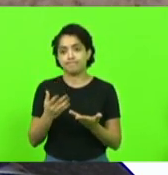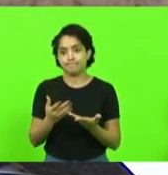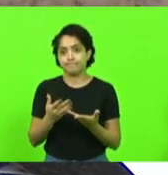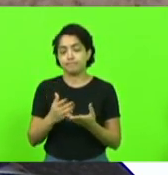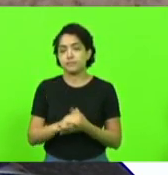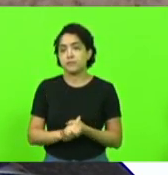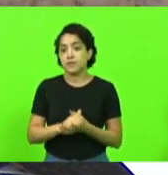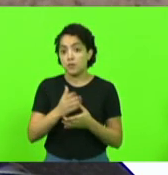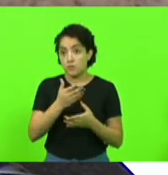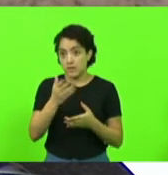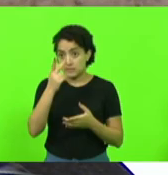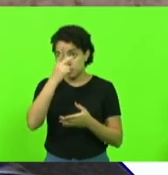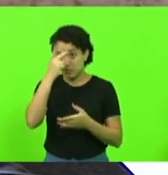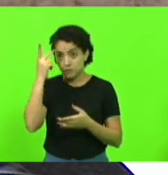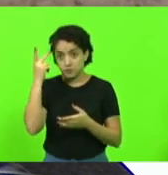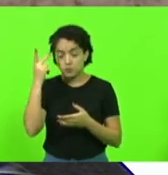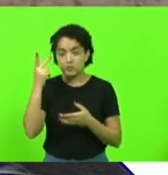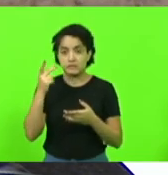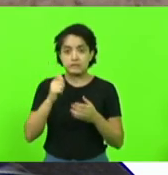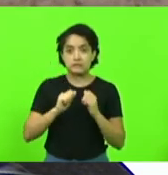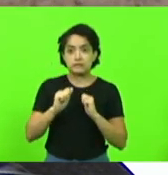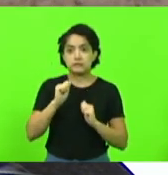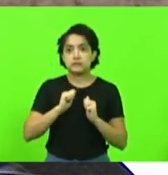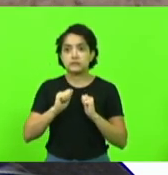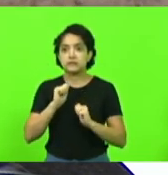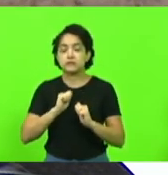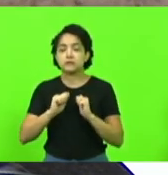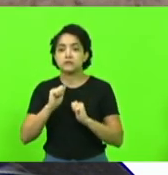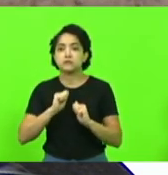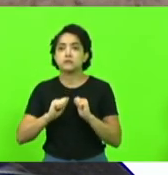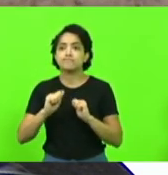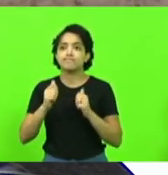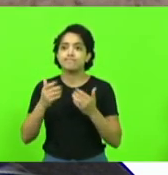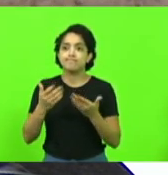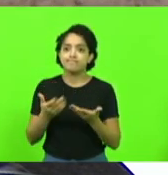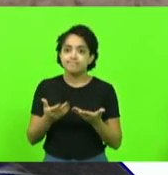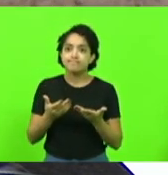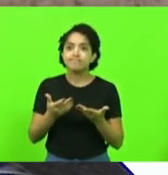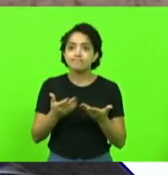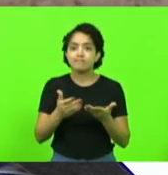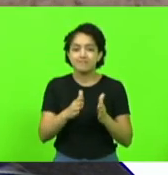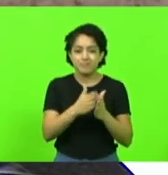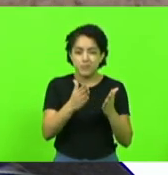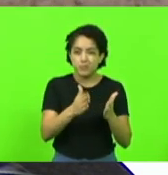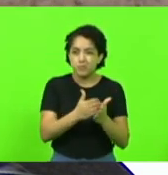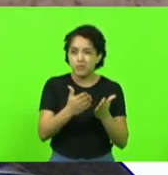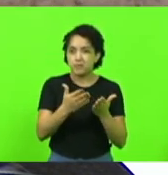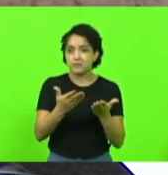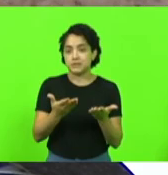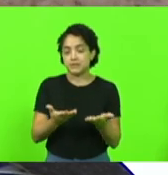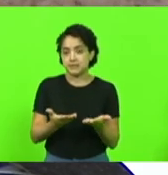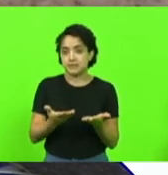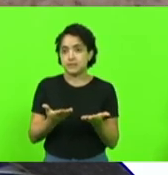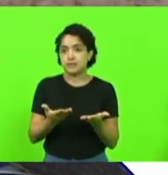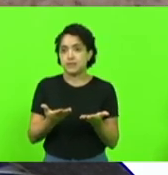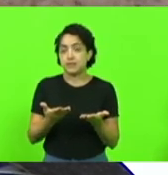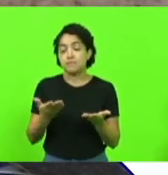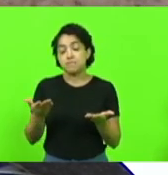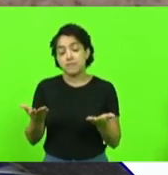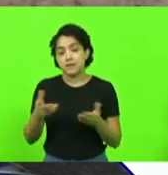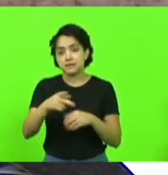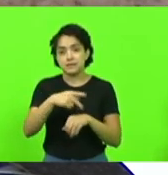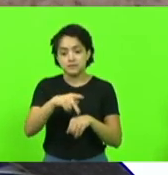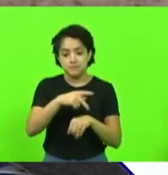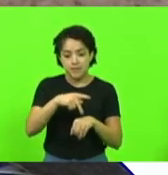Essas pessoas estão ansiosas para sair da sua situação de miséria. Entretanto, esse país,